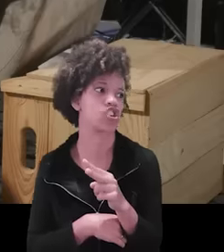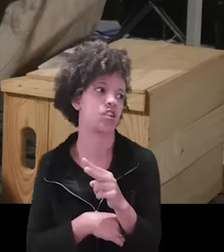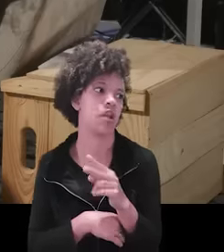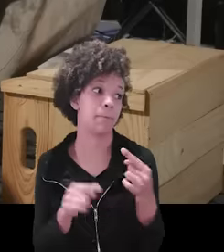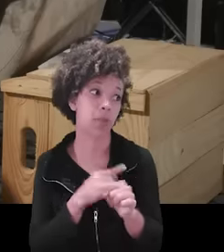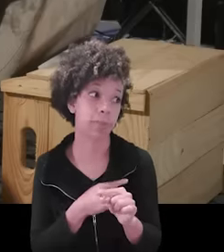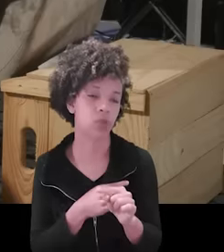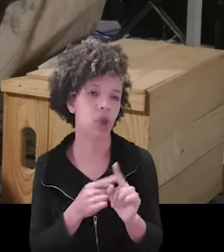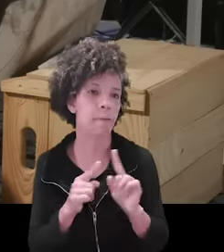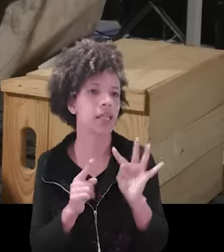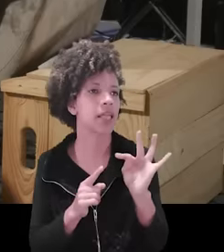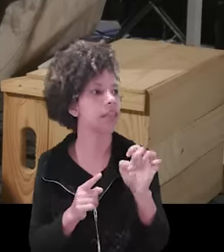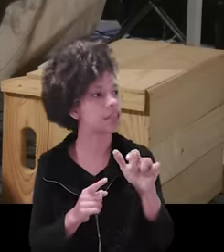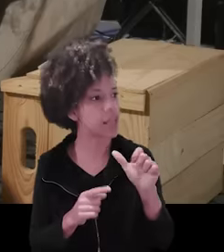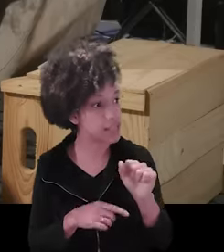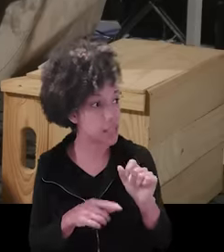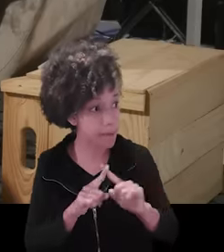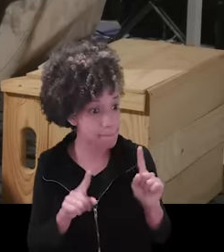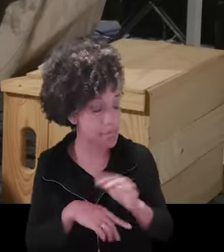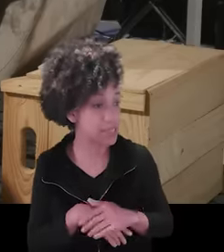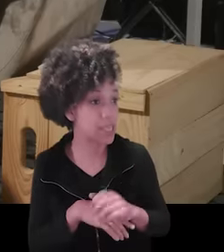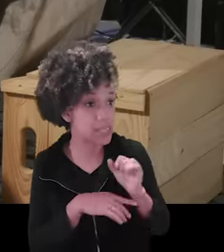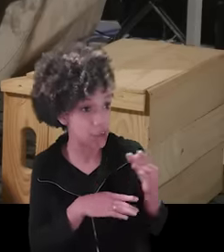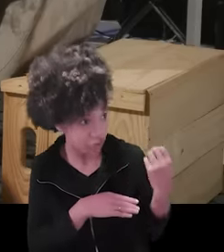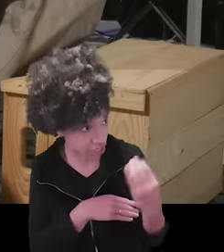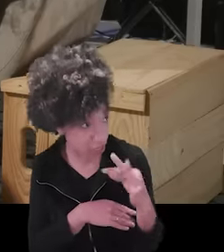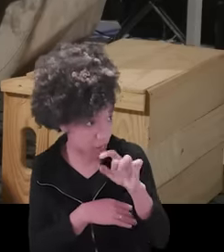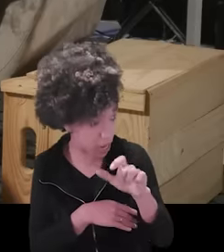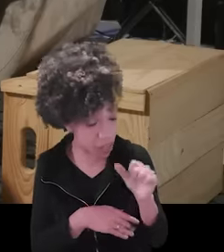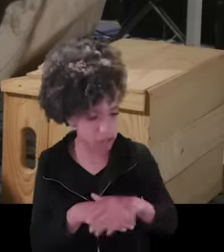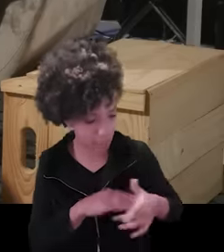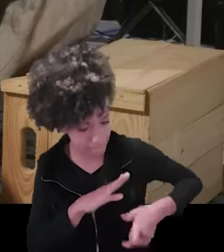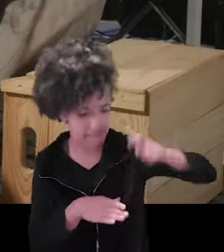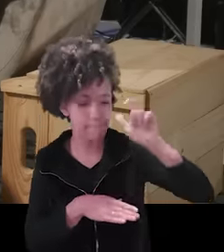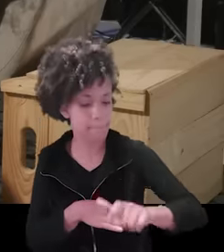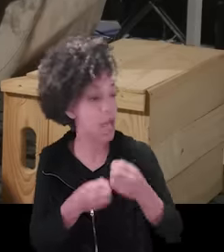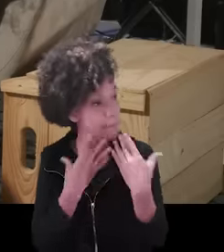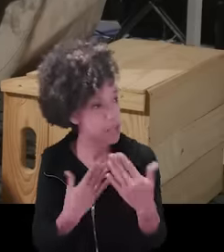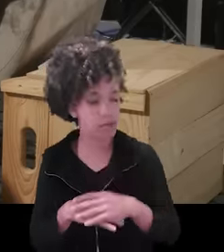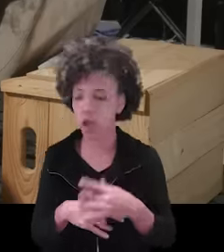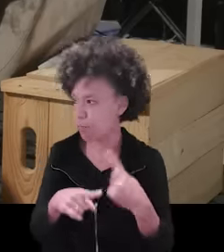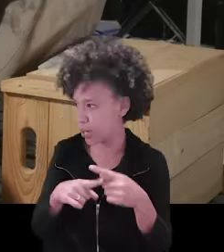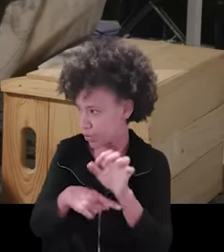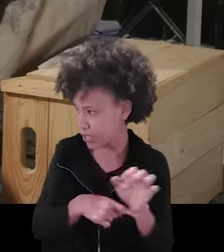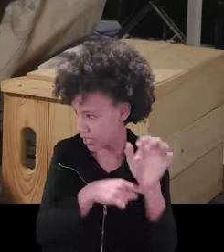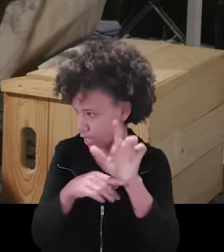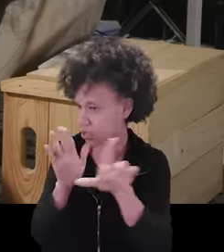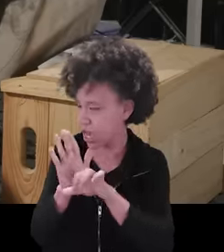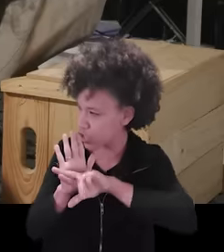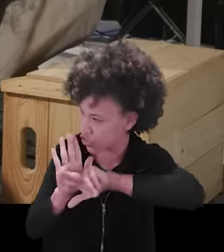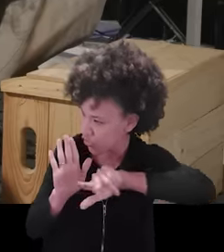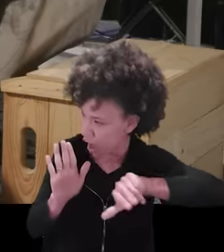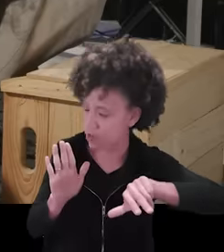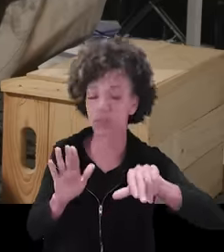veja agora é só vou para o Texas eu posso pegar minha arma por em cima da mesa e que tá tudo ok a por quê Porque os estados têm